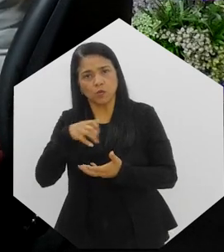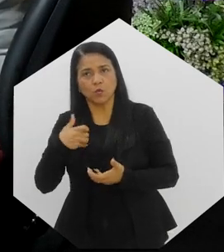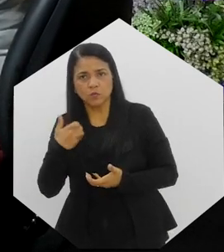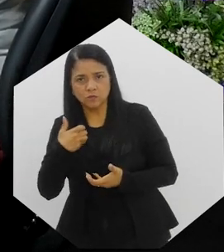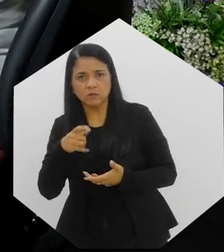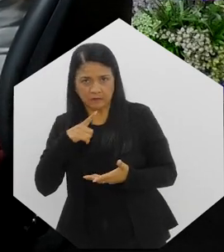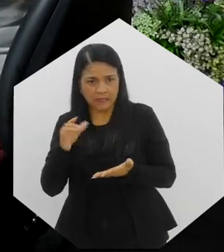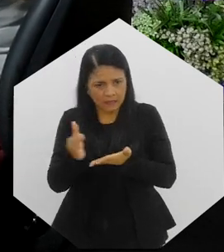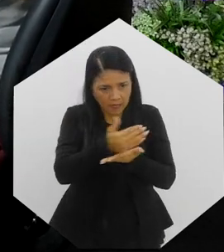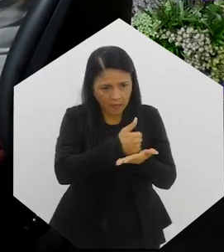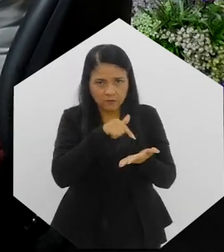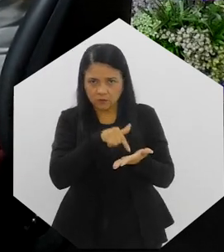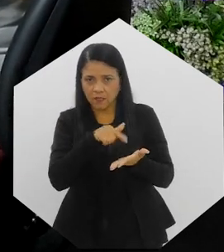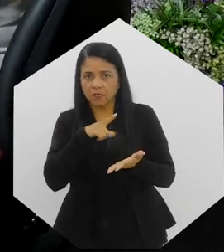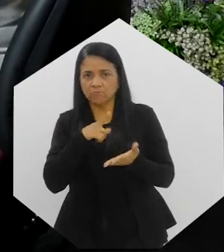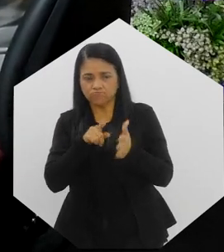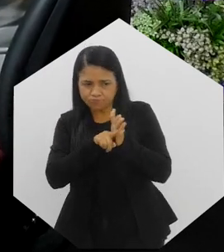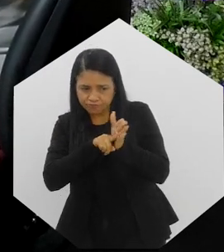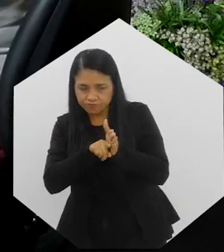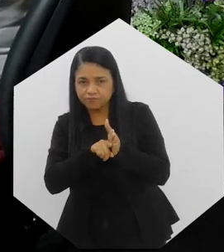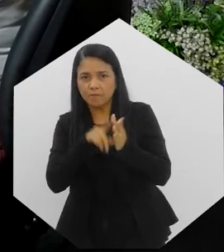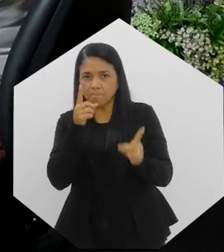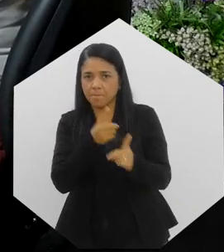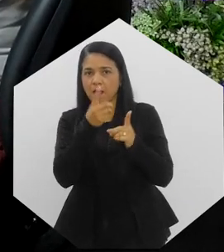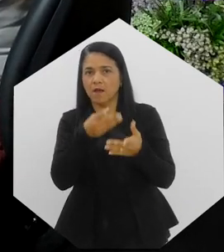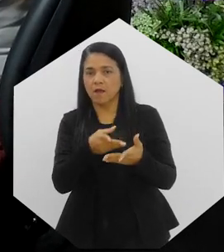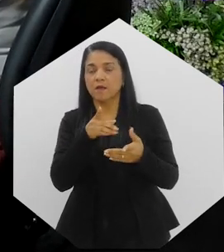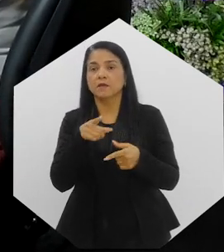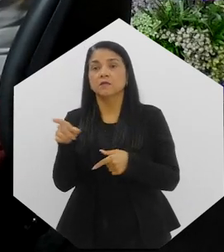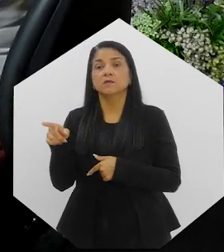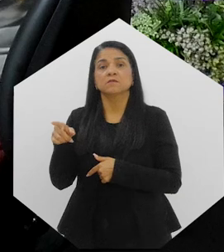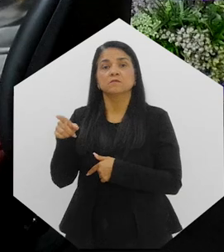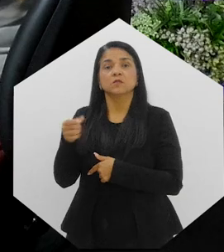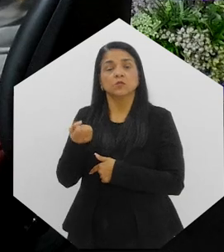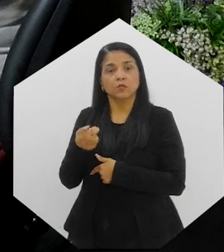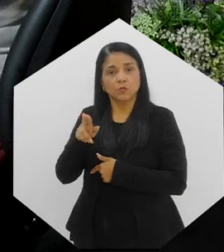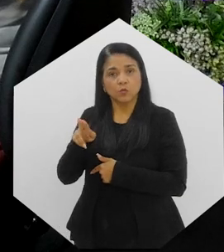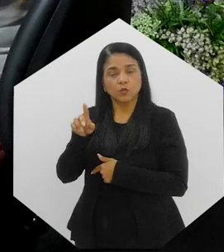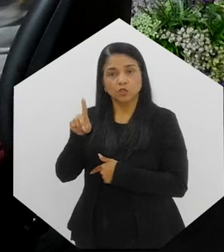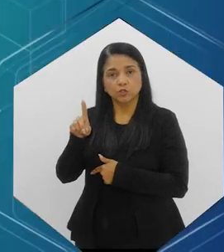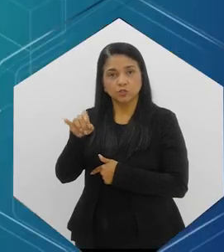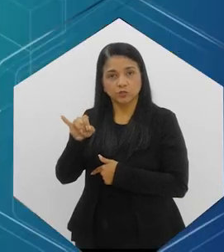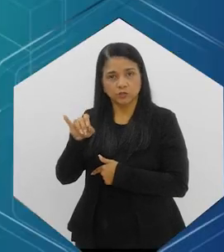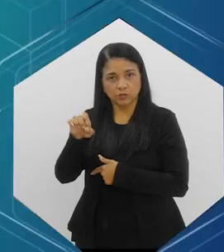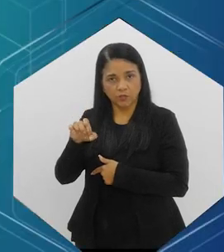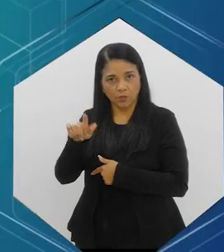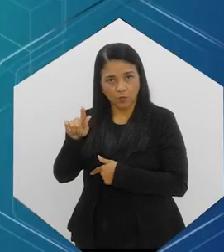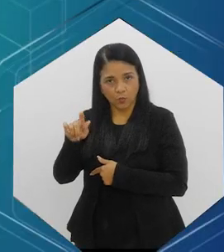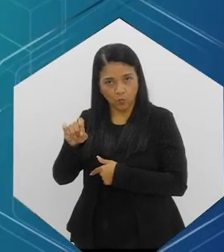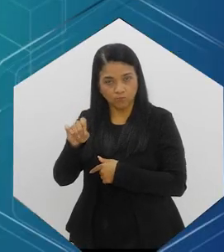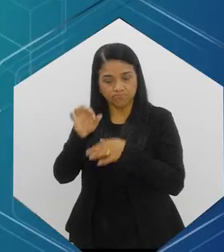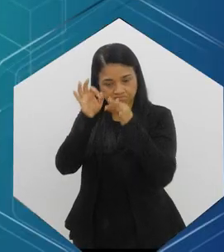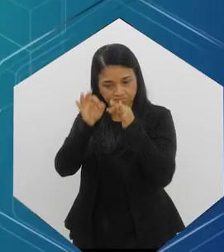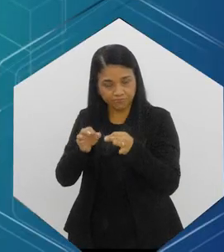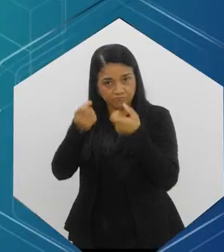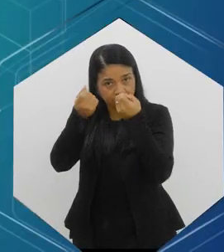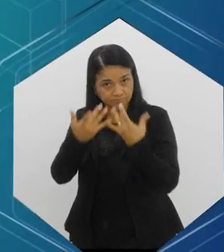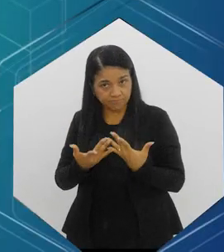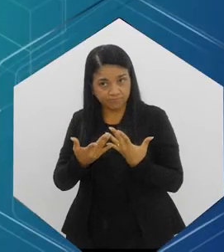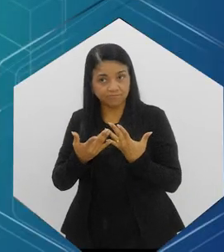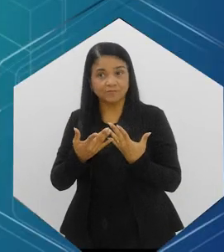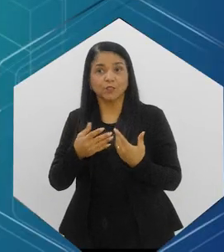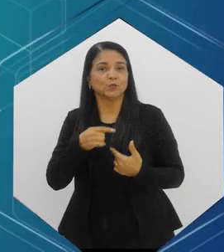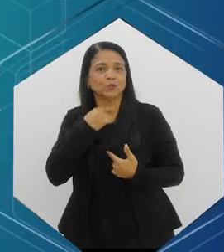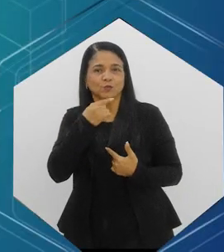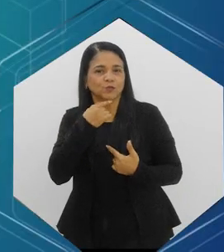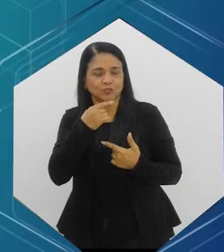esse dado? É como o doutor Diego colocou de forma perfeita, nós temos que